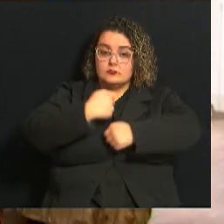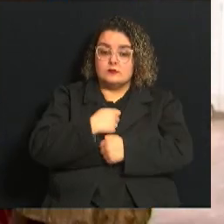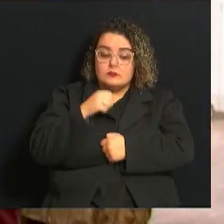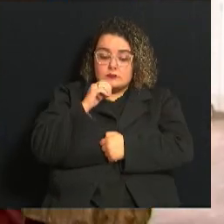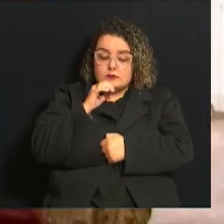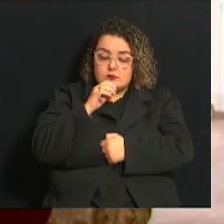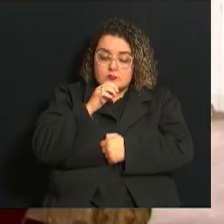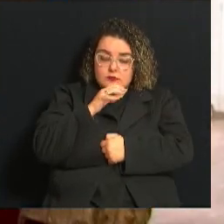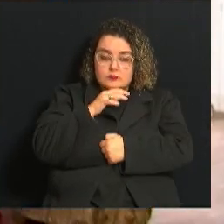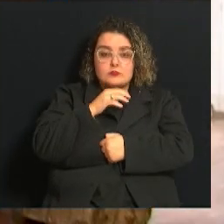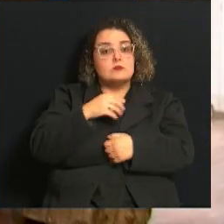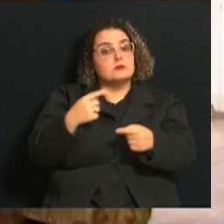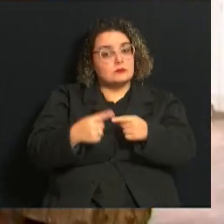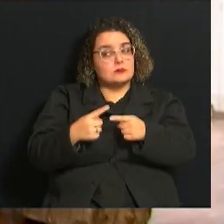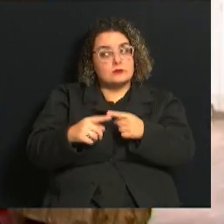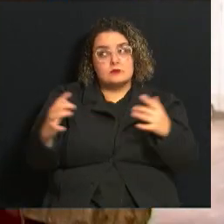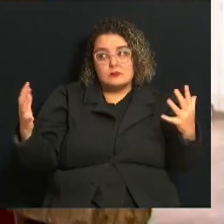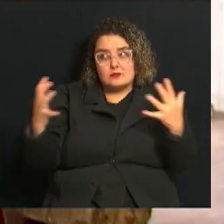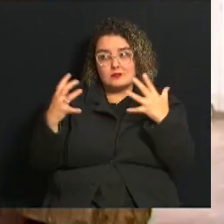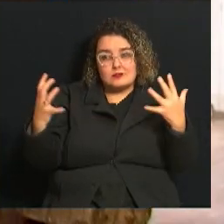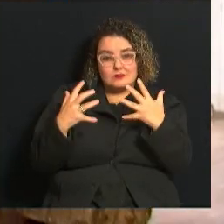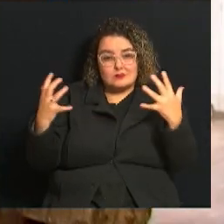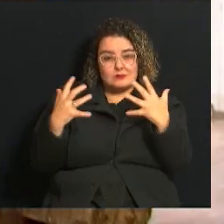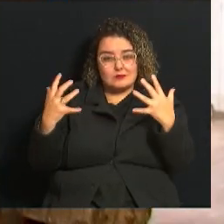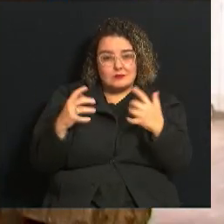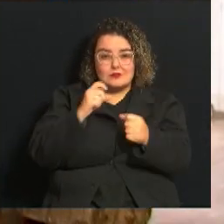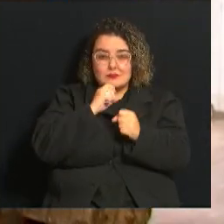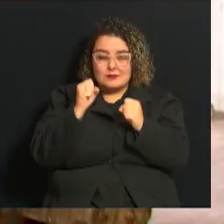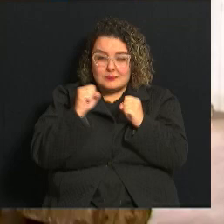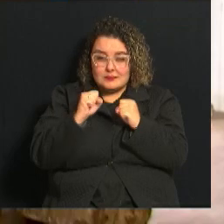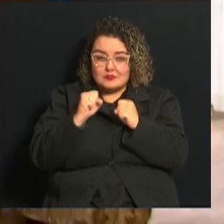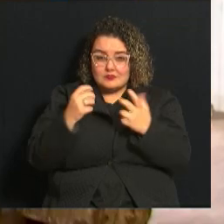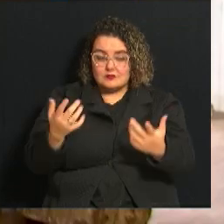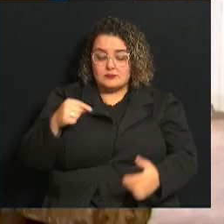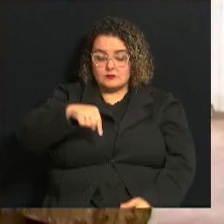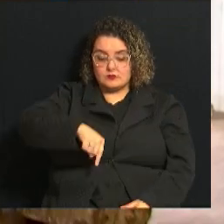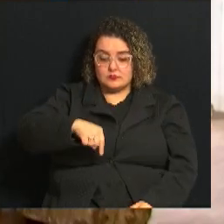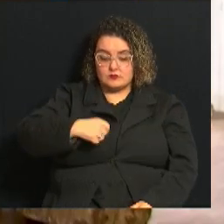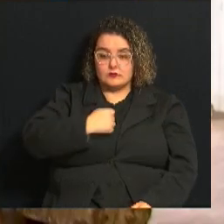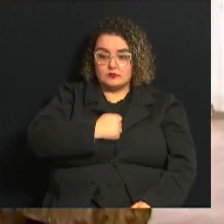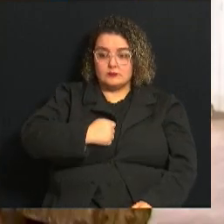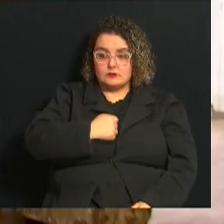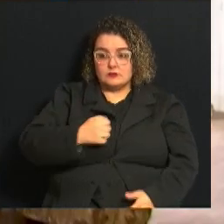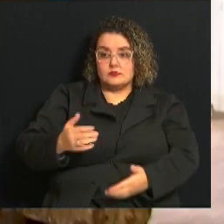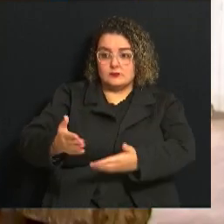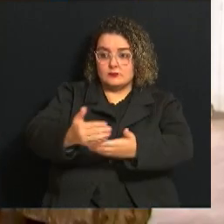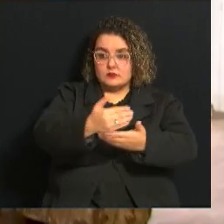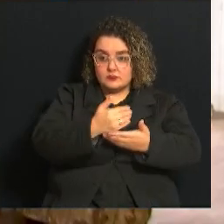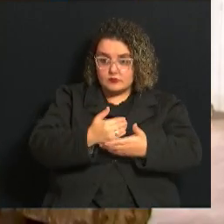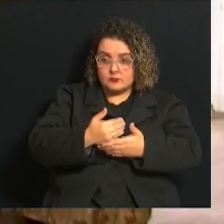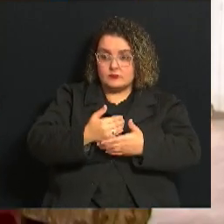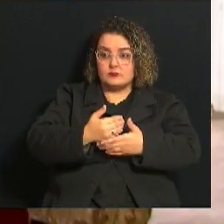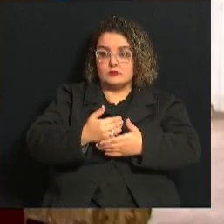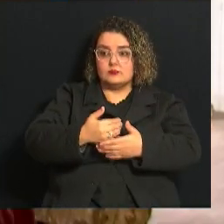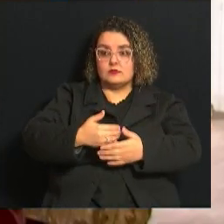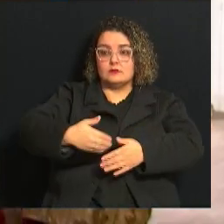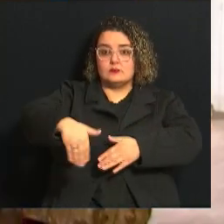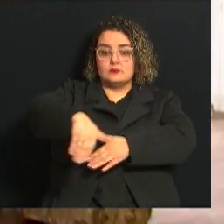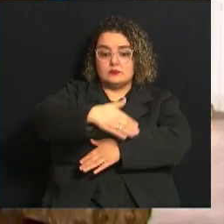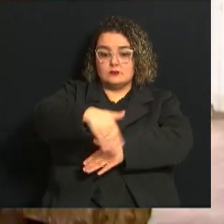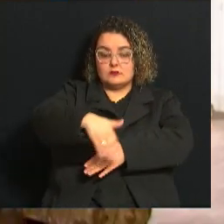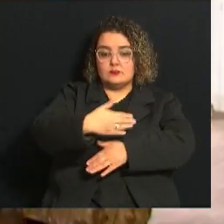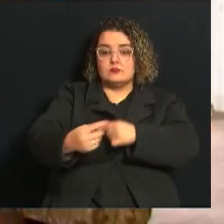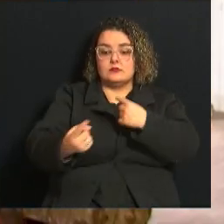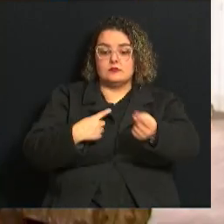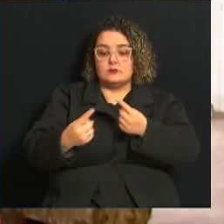tão intenso que estamos aqui na saudade é um local de coleta na Avenida da Saudade 1004 e